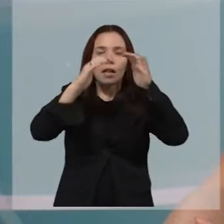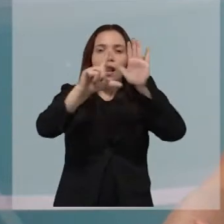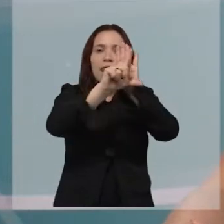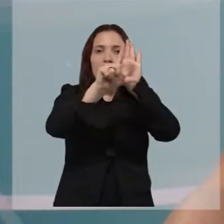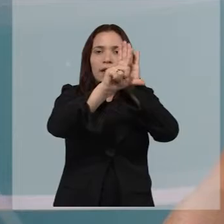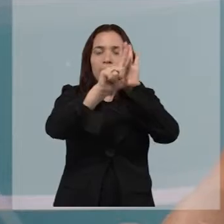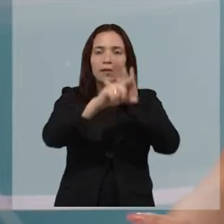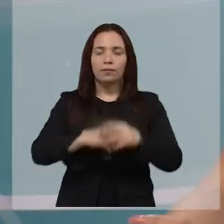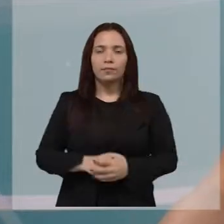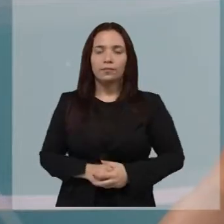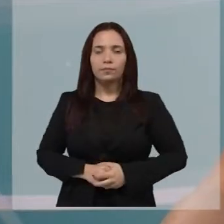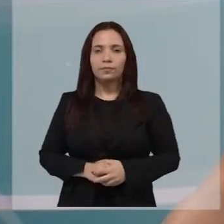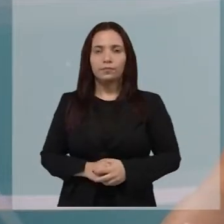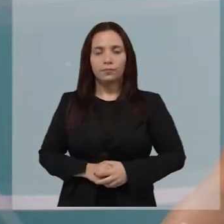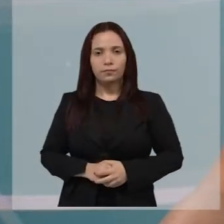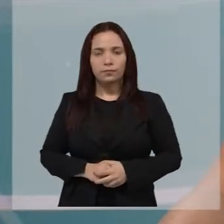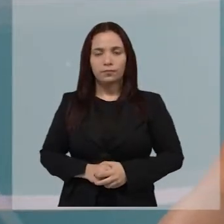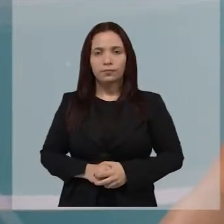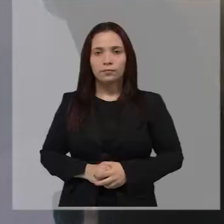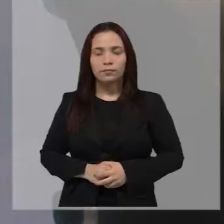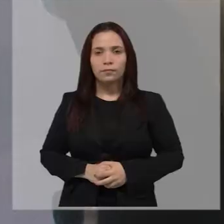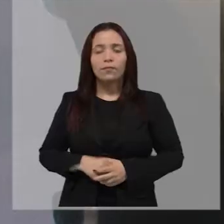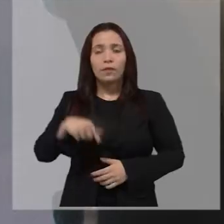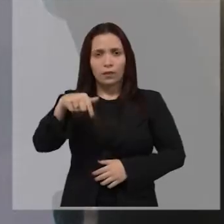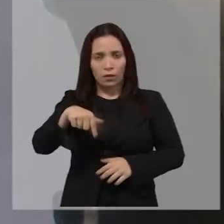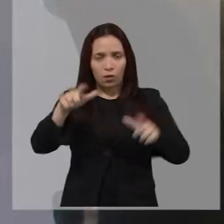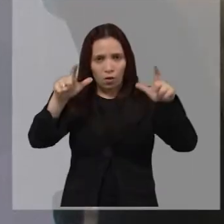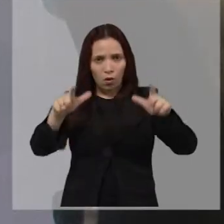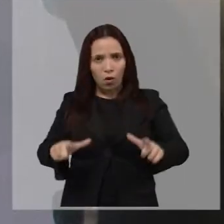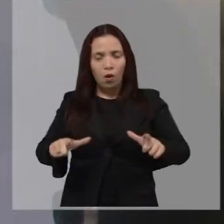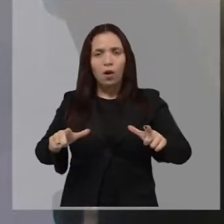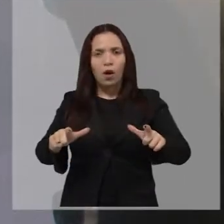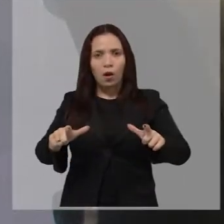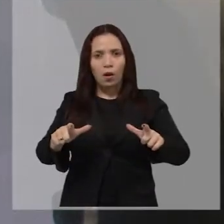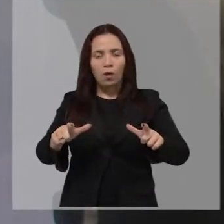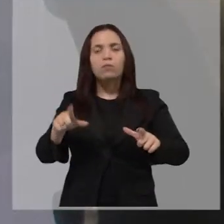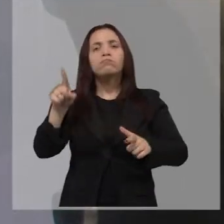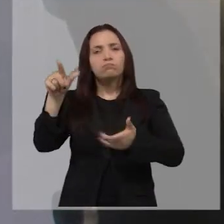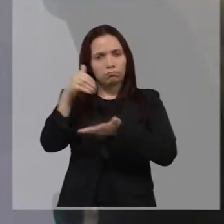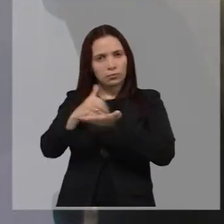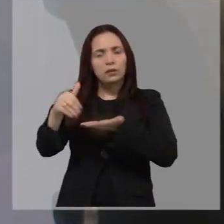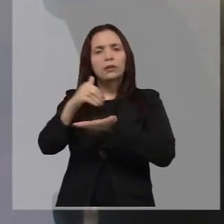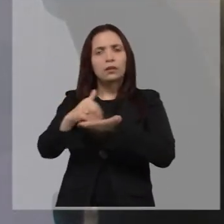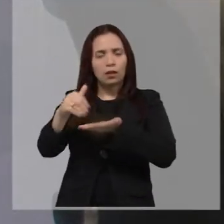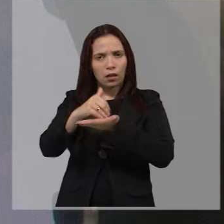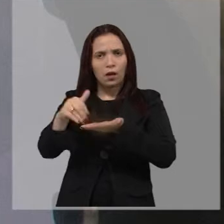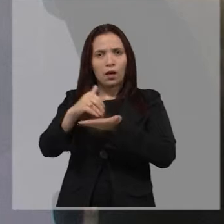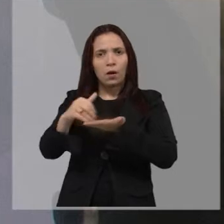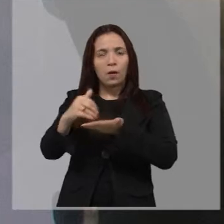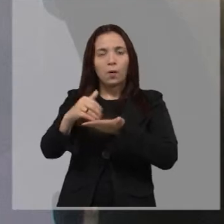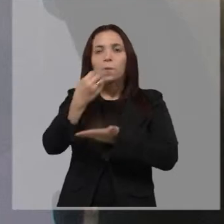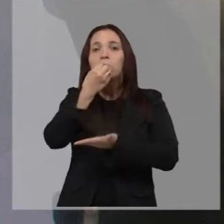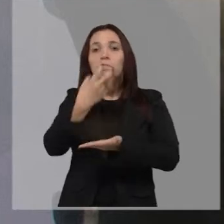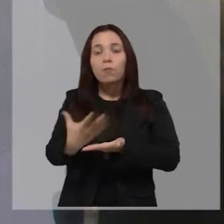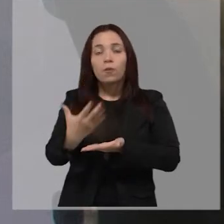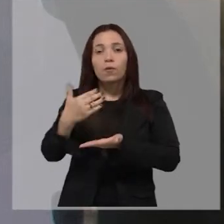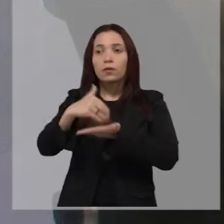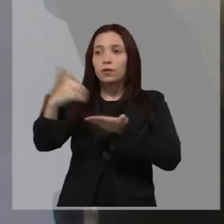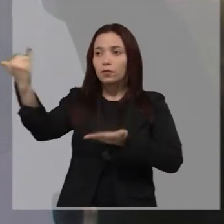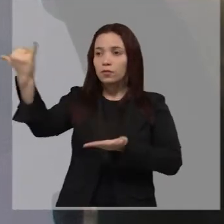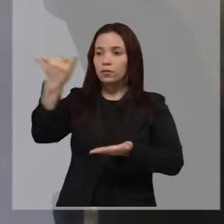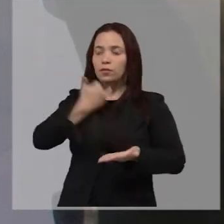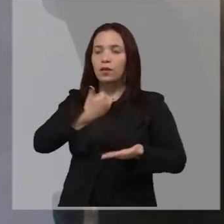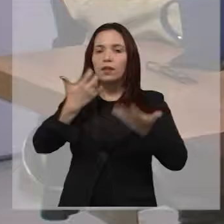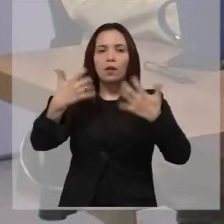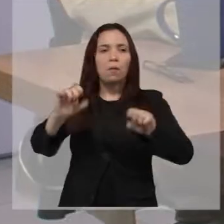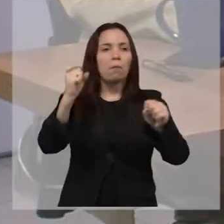legislação penal. E se fala Estado. em expansão física, doutora, do espaço? Sim, sim, o secretário nos Tá trouxe cuidando uma ótima notícia, né, de